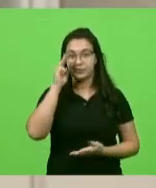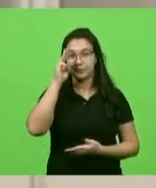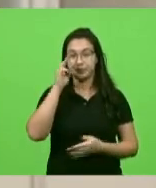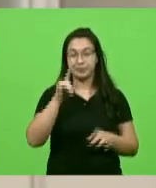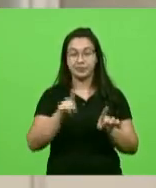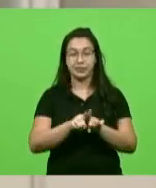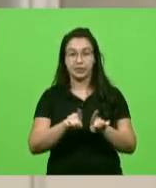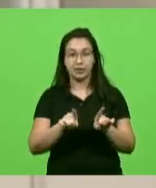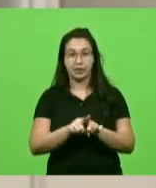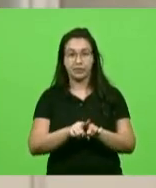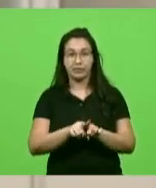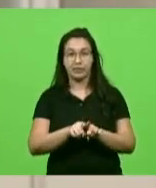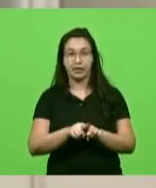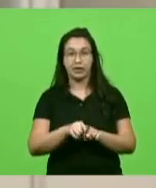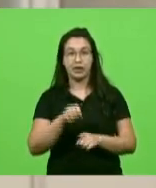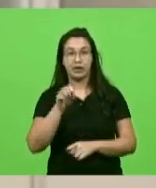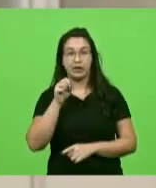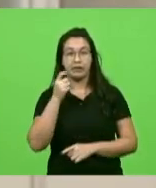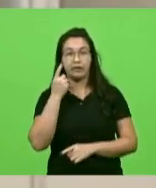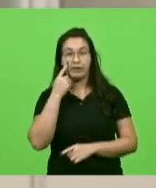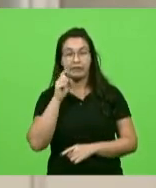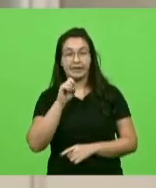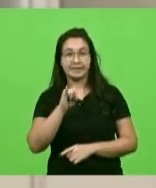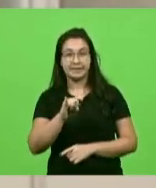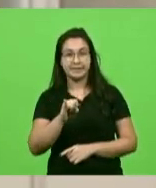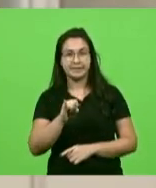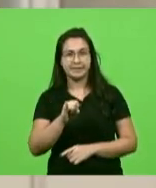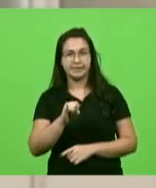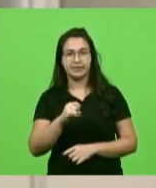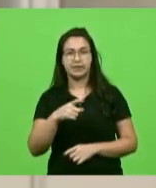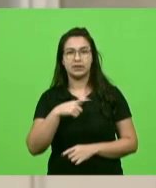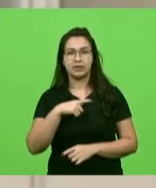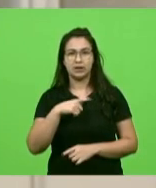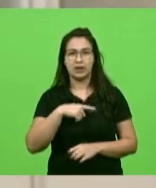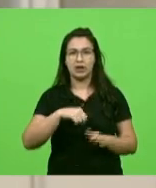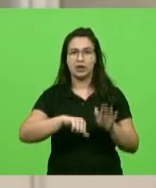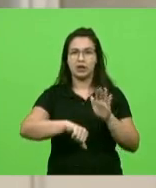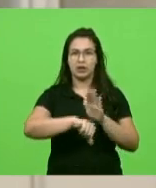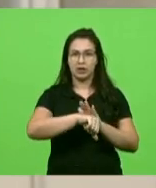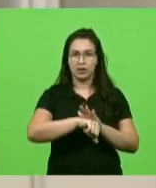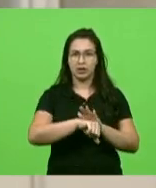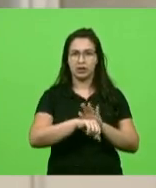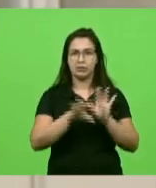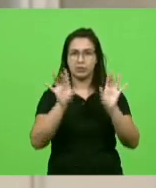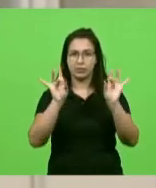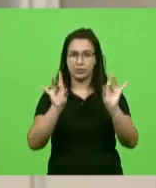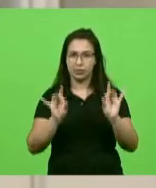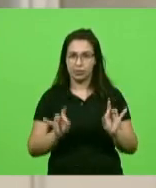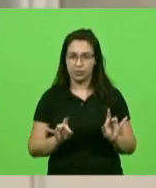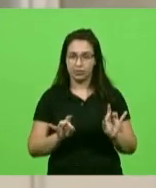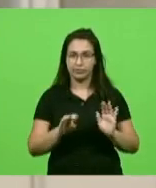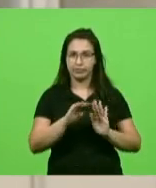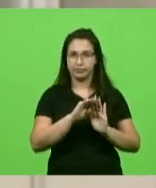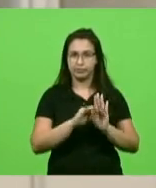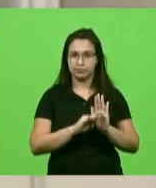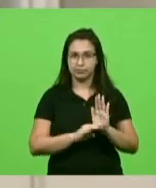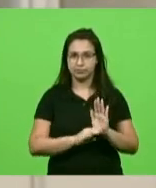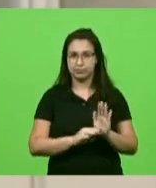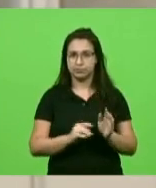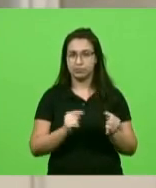aferir o juízo de tipicidade dos crimes descritos na peça Inicial